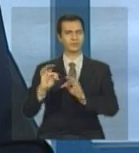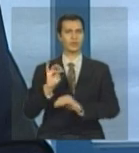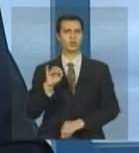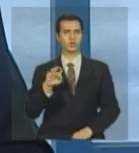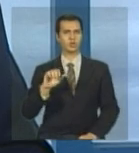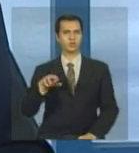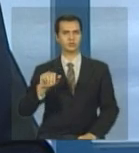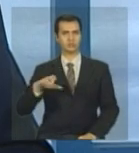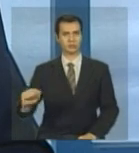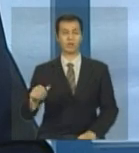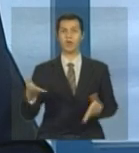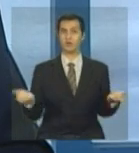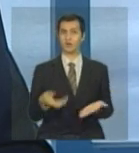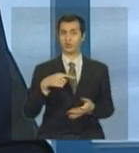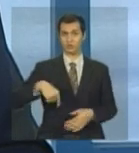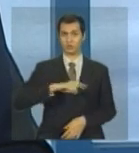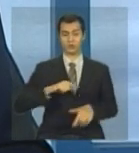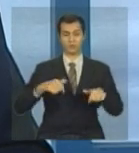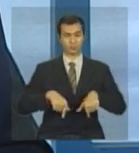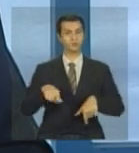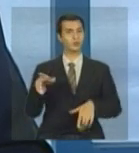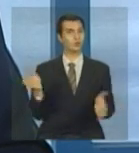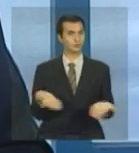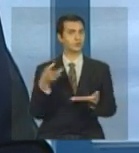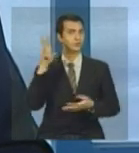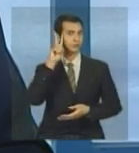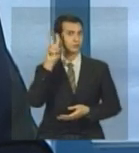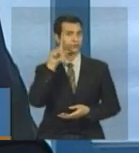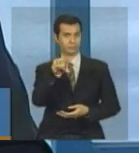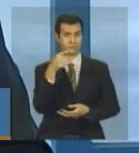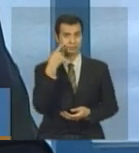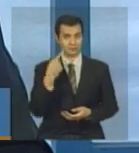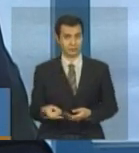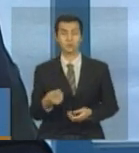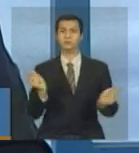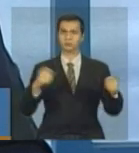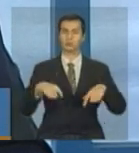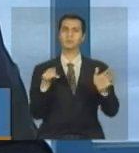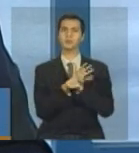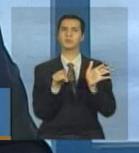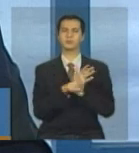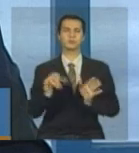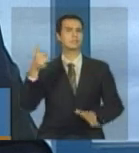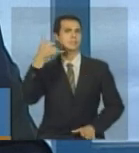nesta segunda-feira pode enviar as suas perguntas pelos telefones